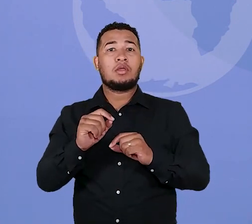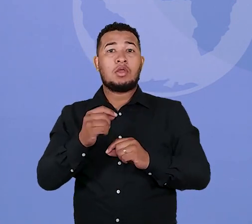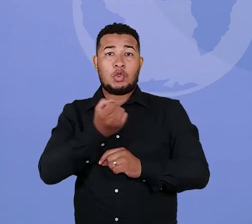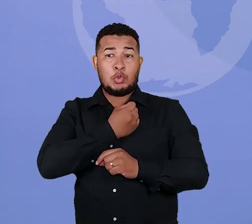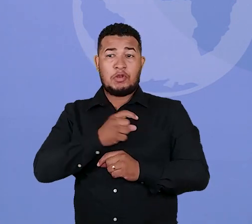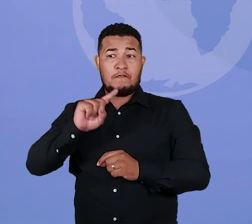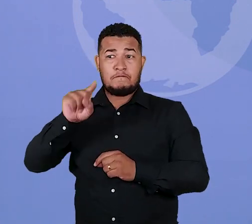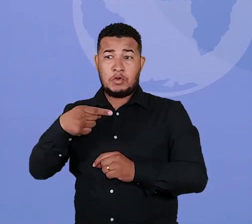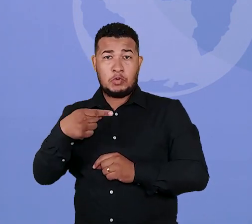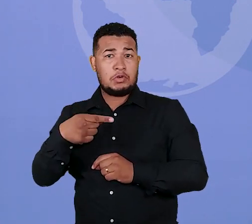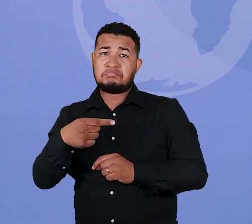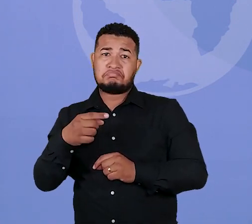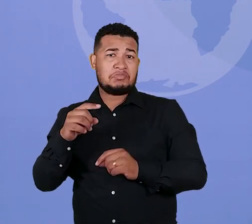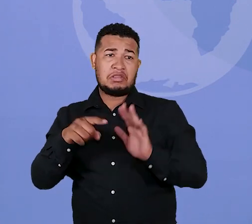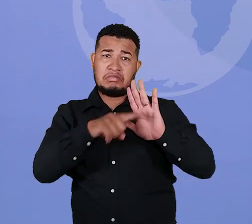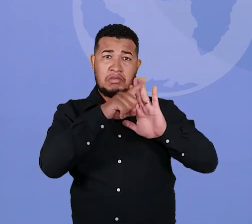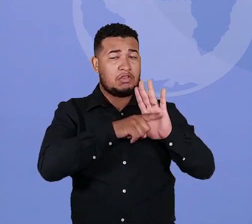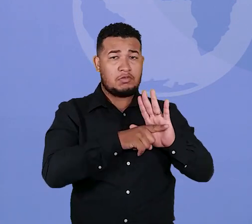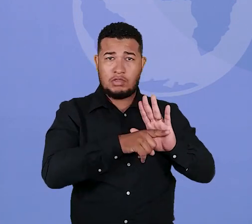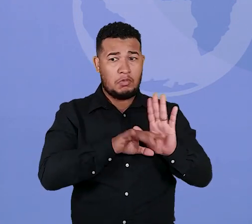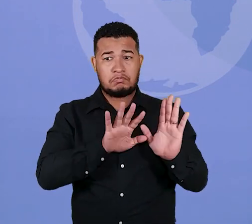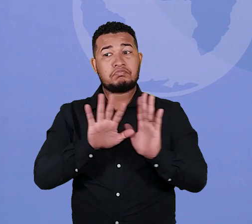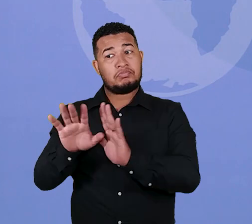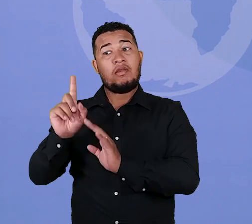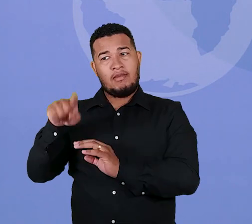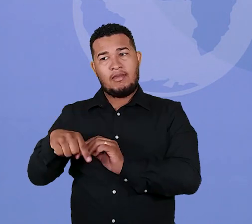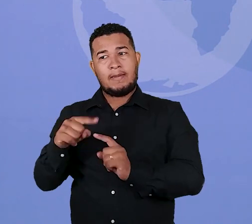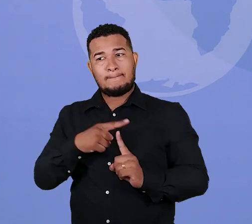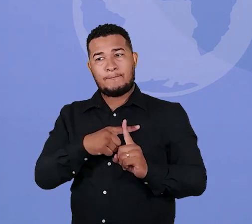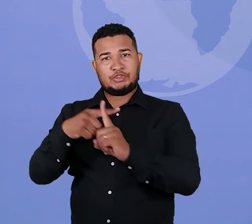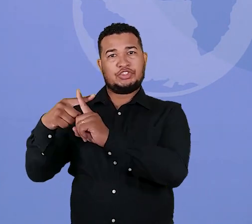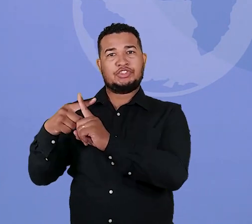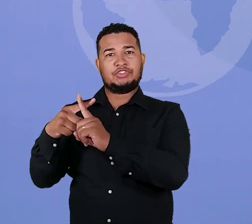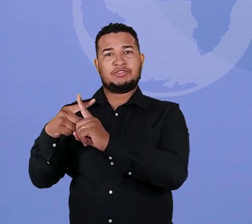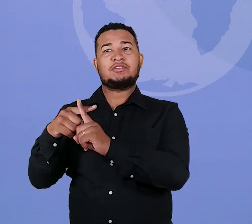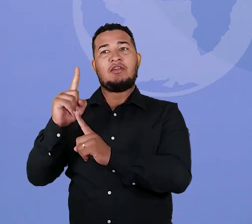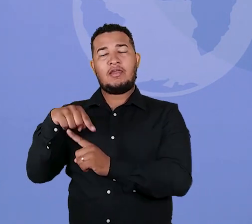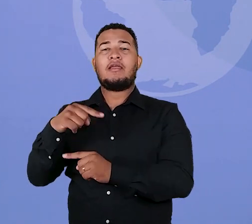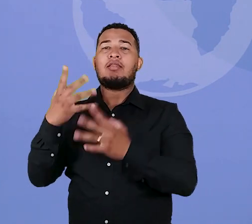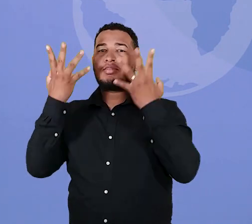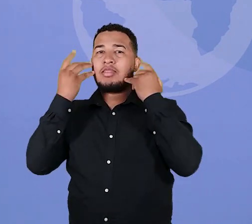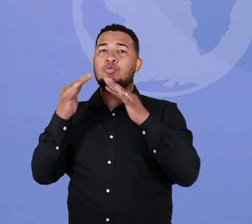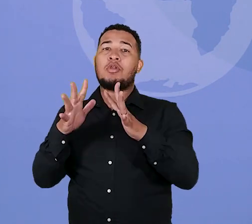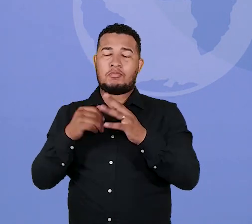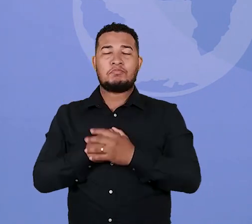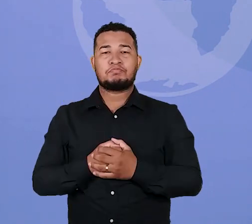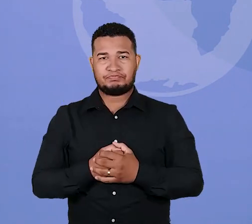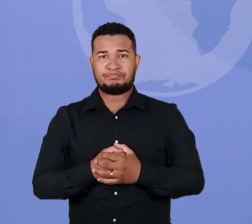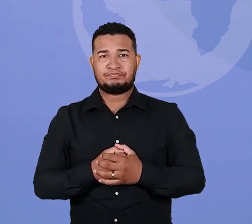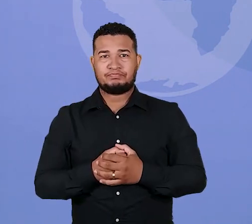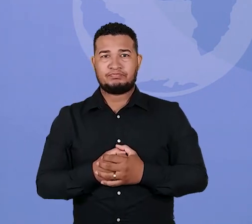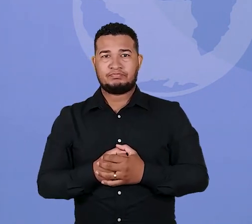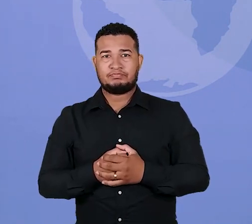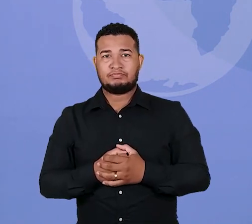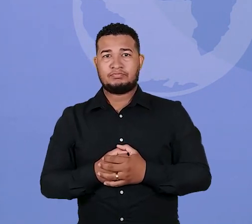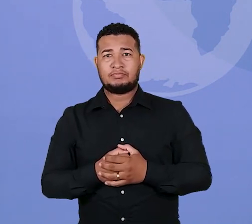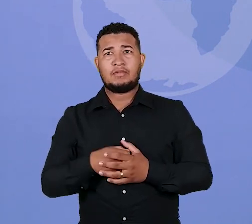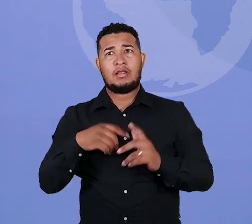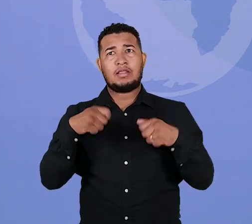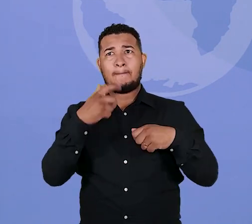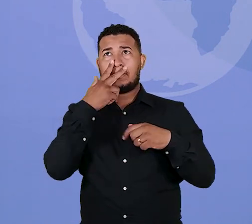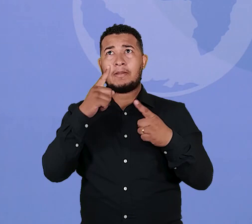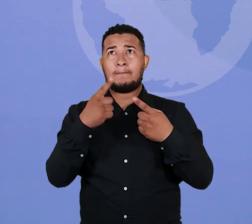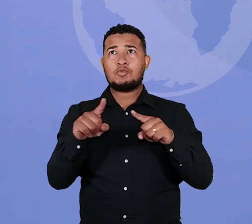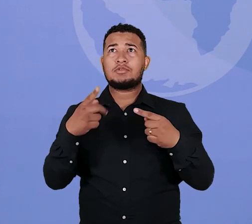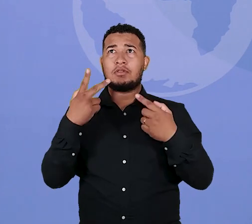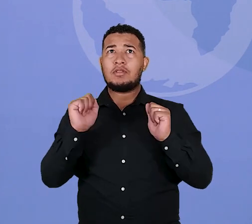número que não tem vírgula nem sinal. Oh, até rimou. Número natural não tem vírgula nem sinal. Dá até